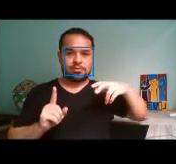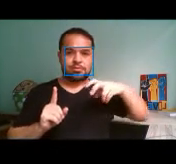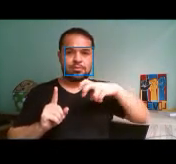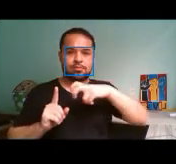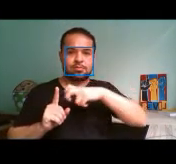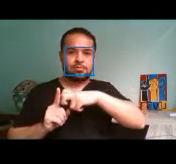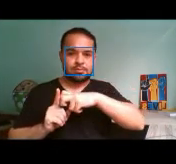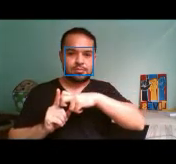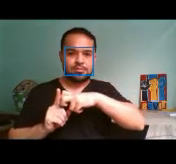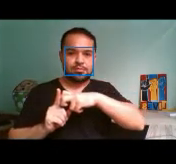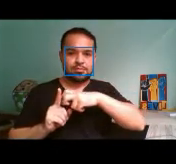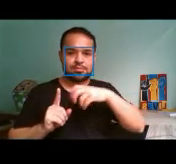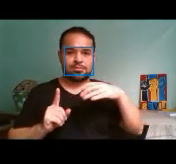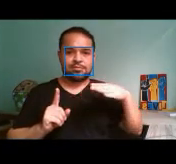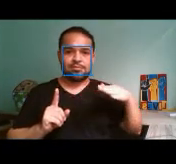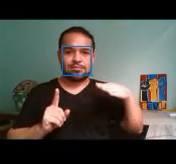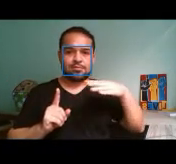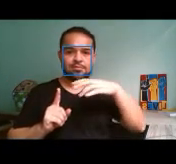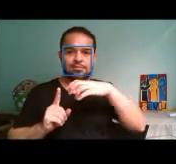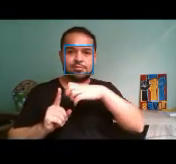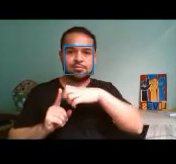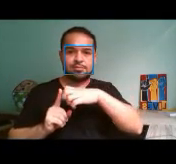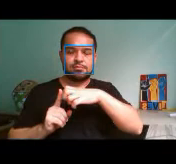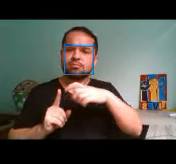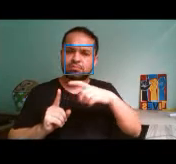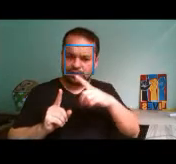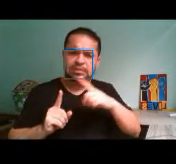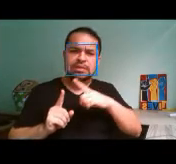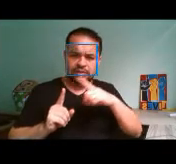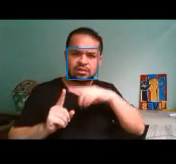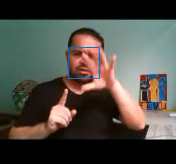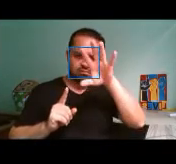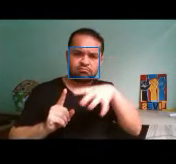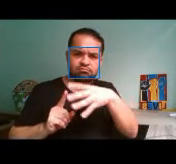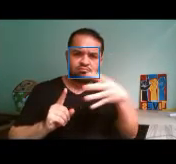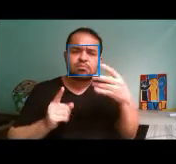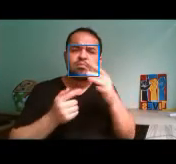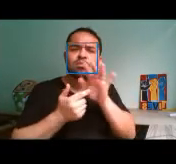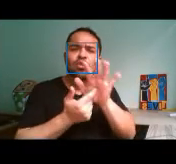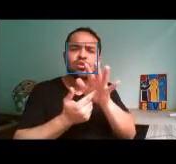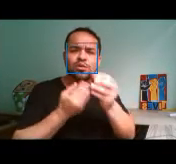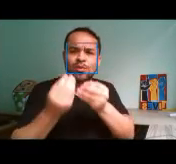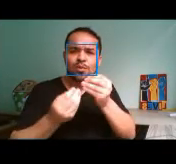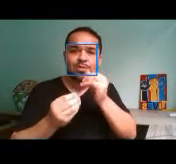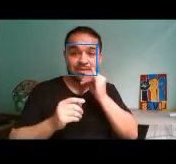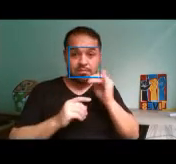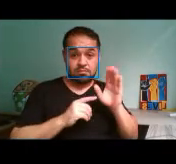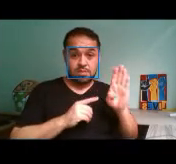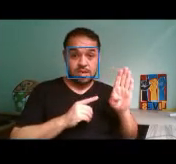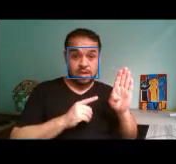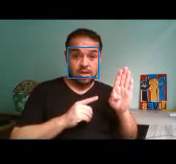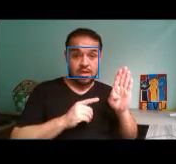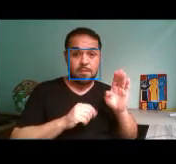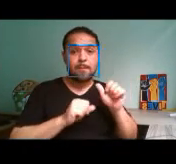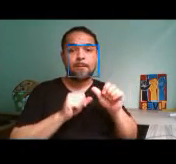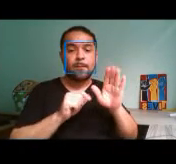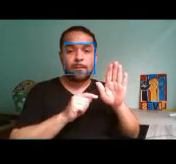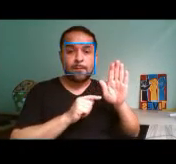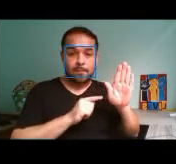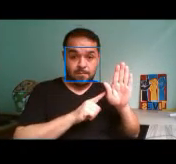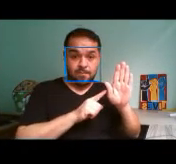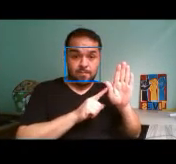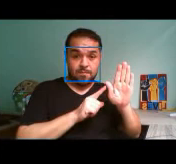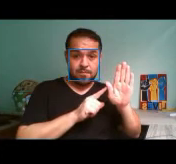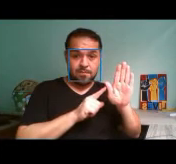também há uma alteração interna, um movimento interno da troca de configuração de mãos. Tem uma tabela